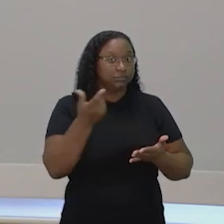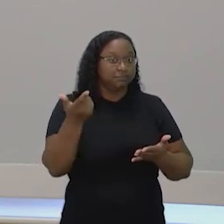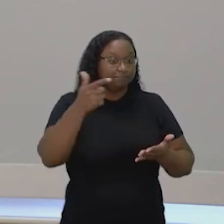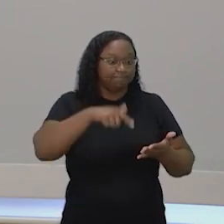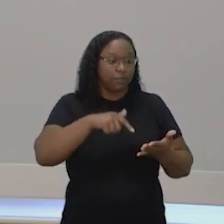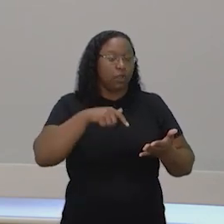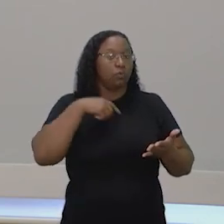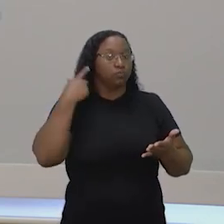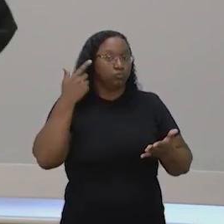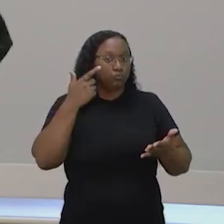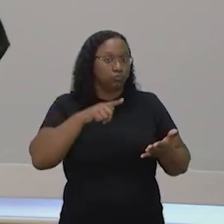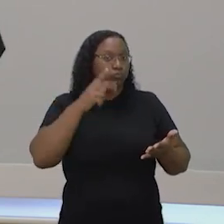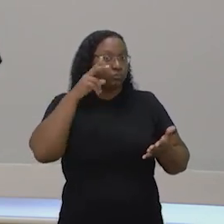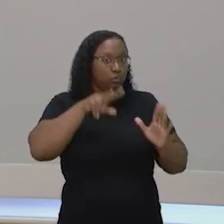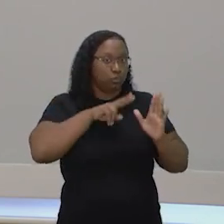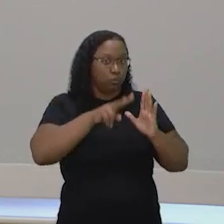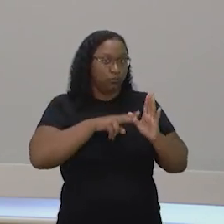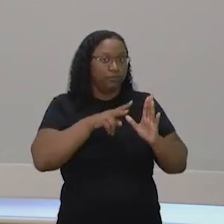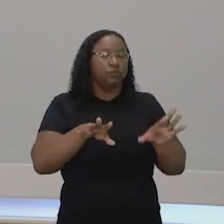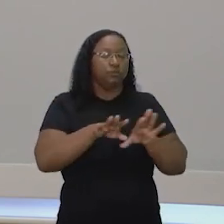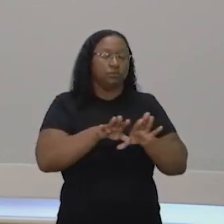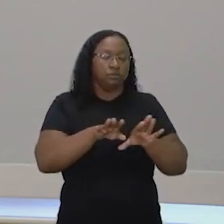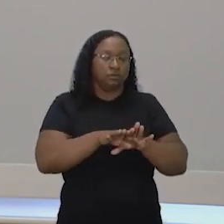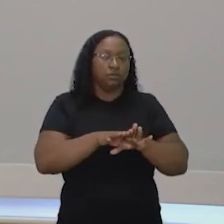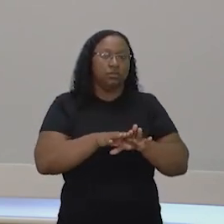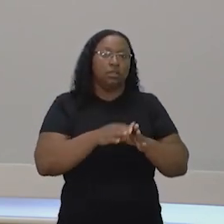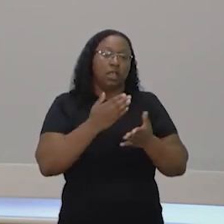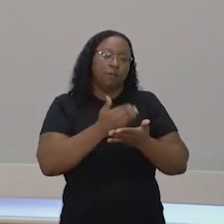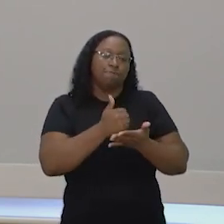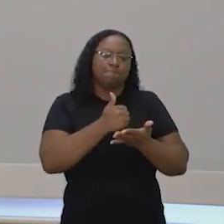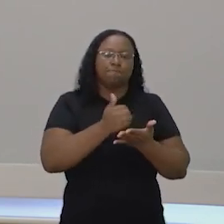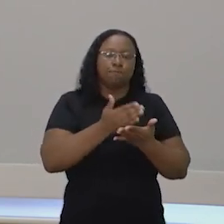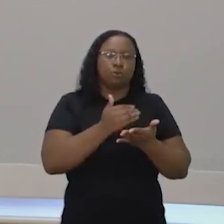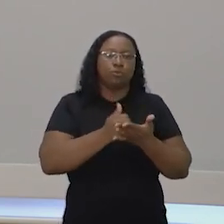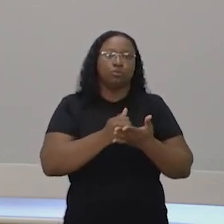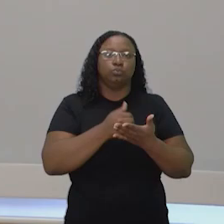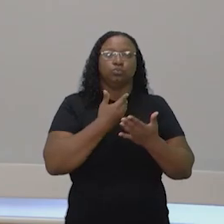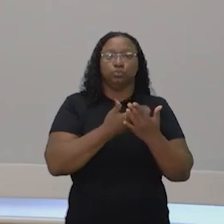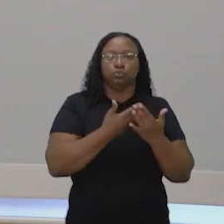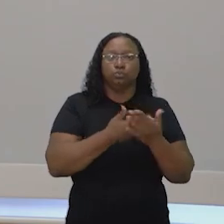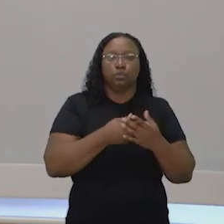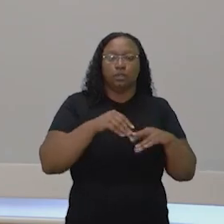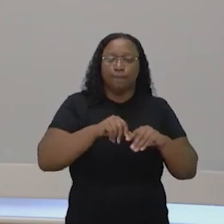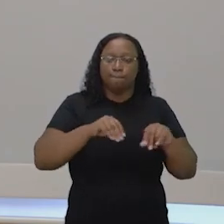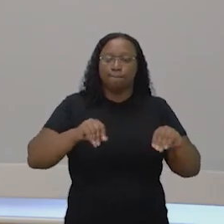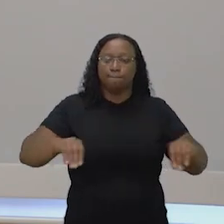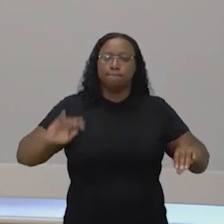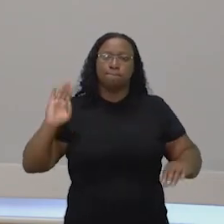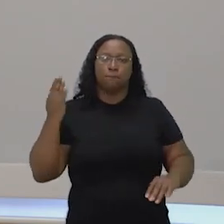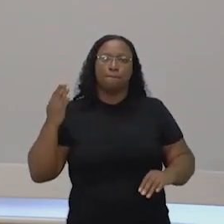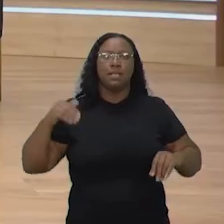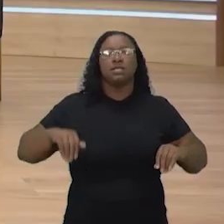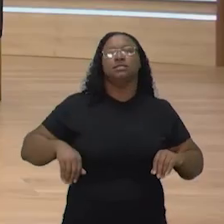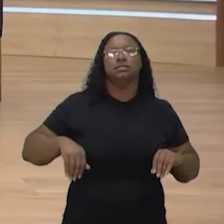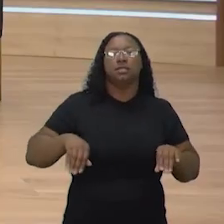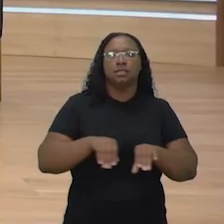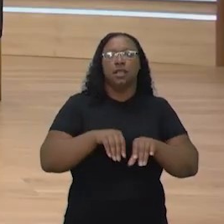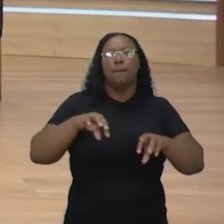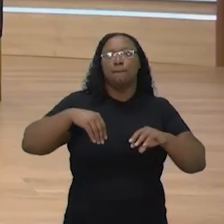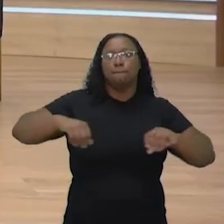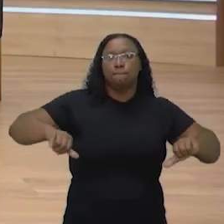2 vídeos como esse, com as 2 primeiras partes aí, sobre o estudo de biomassa e a potencialidade aqui no Brasil. Ana, muito